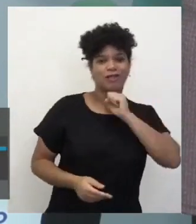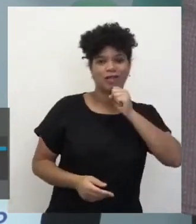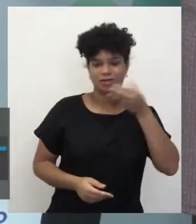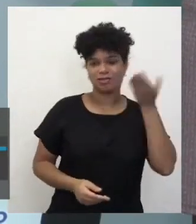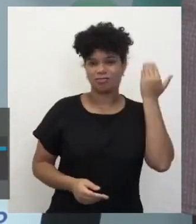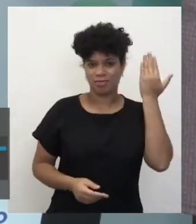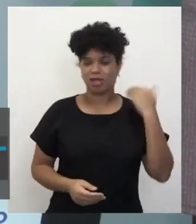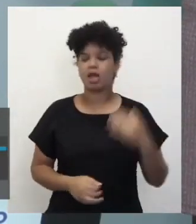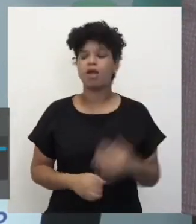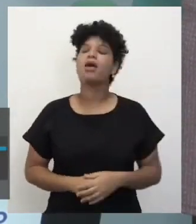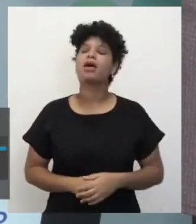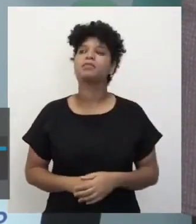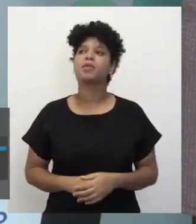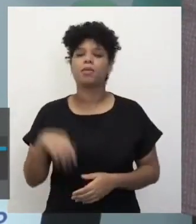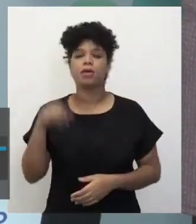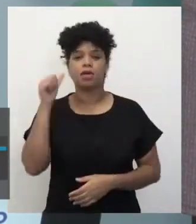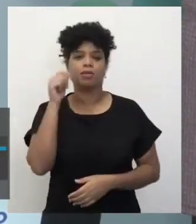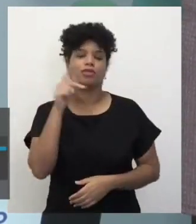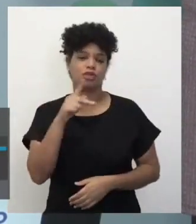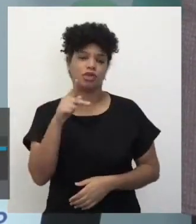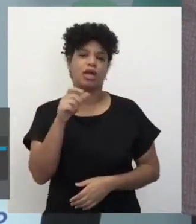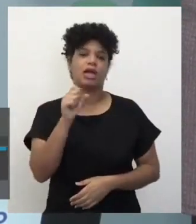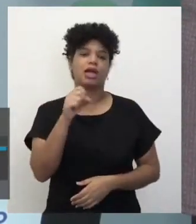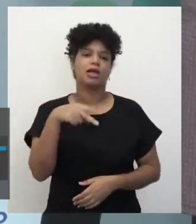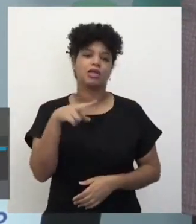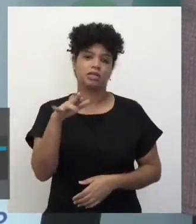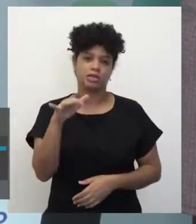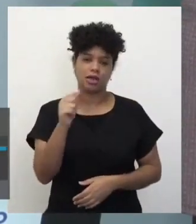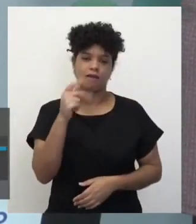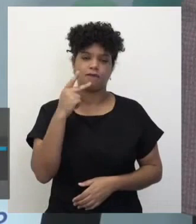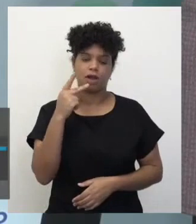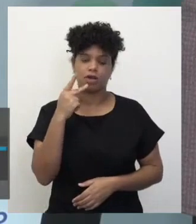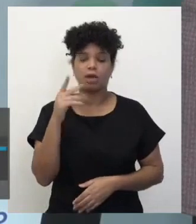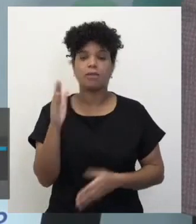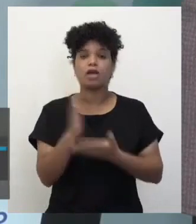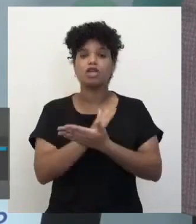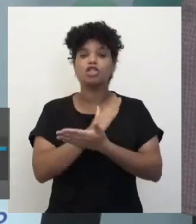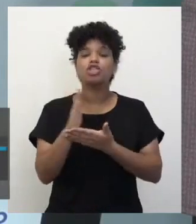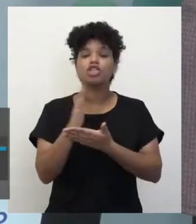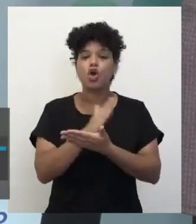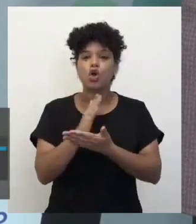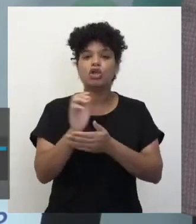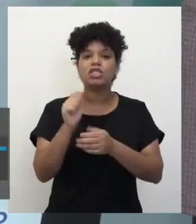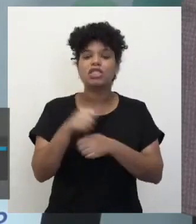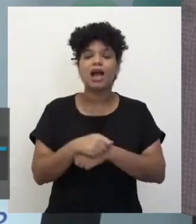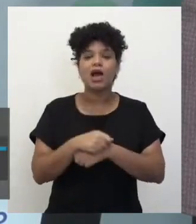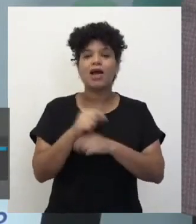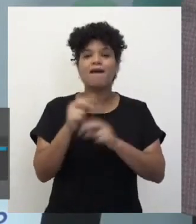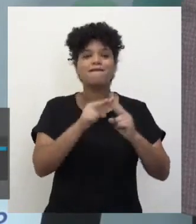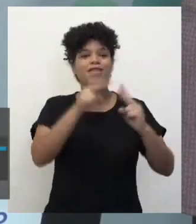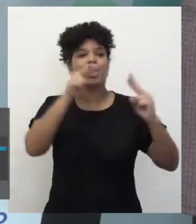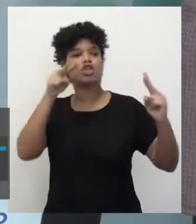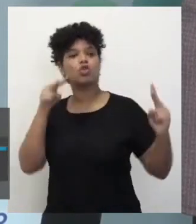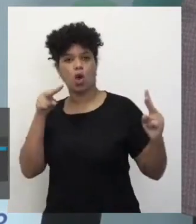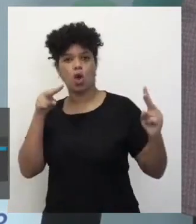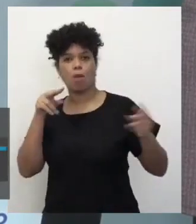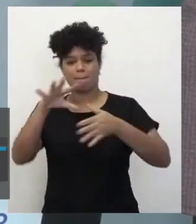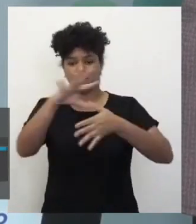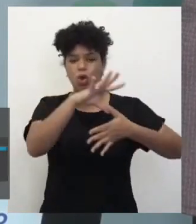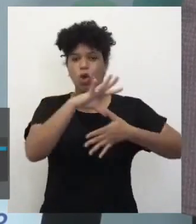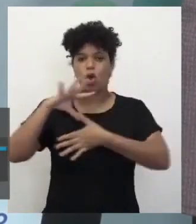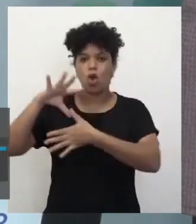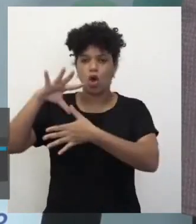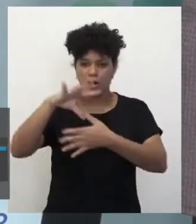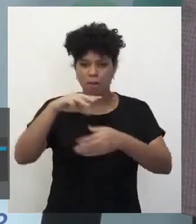invadindo, a Pro Sandra falou. As obras virtuais, a Pro Ana Maria. Projeção mapeada, sintetizadores